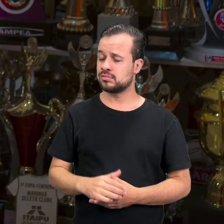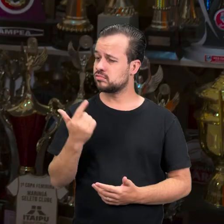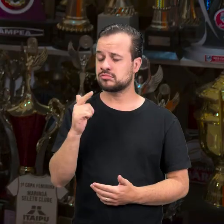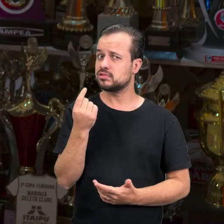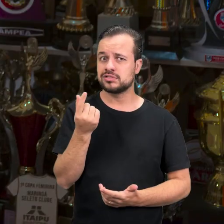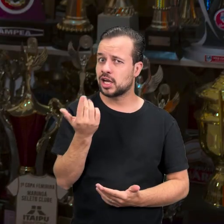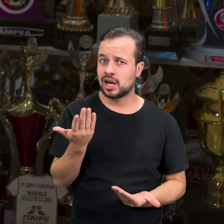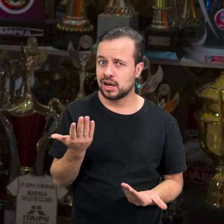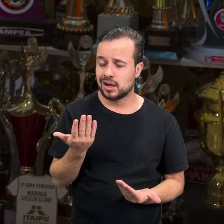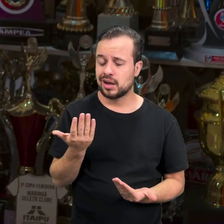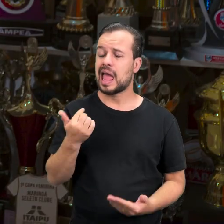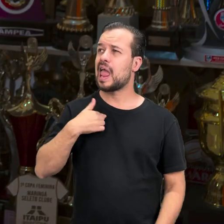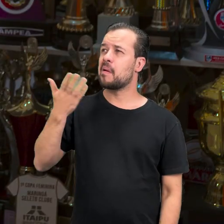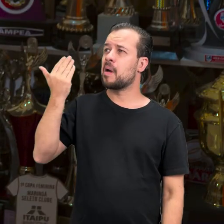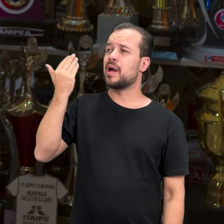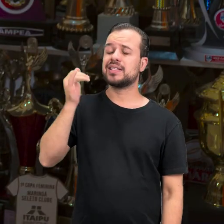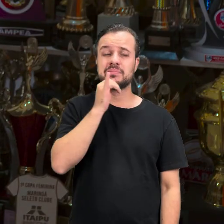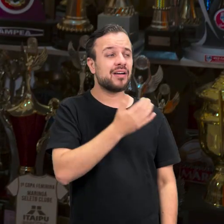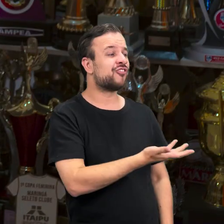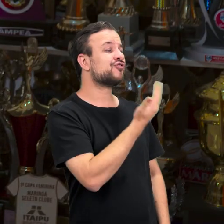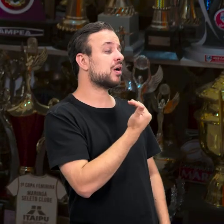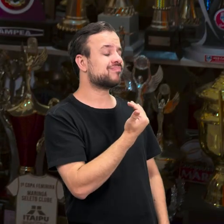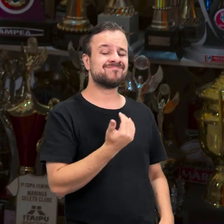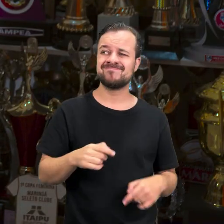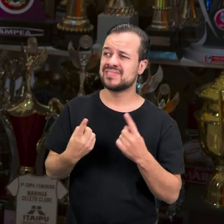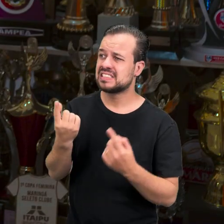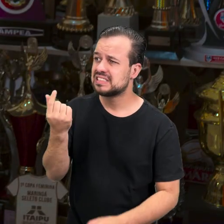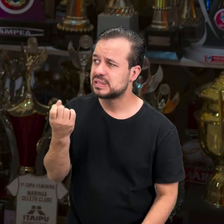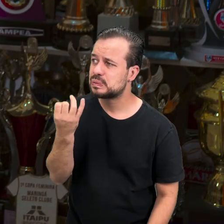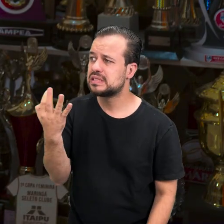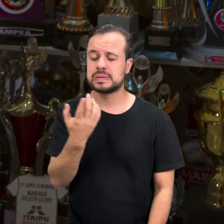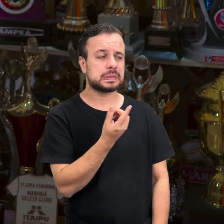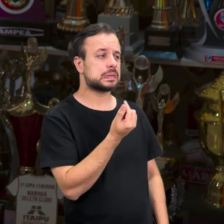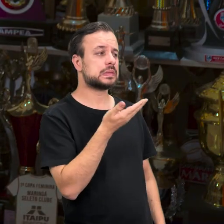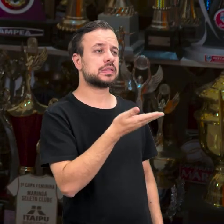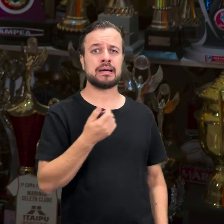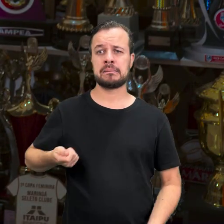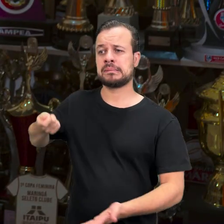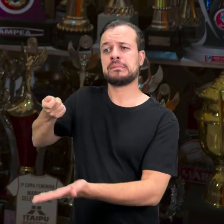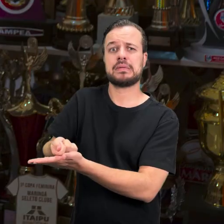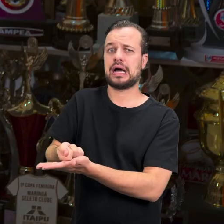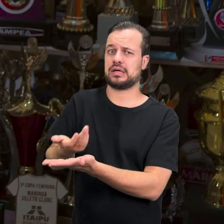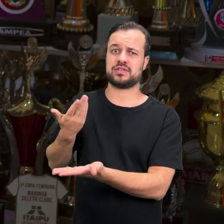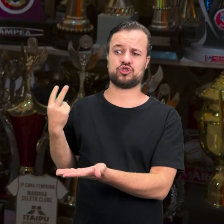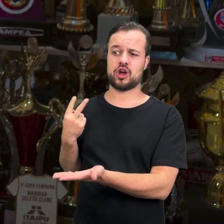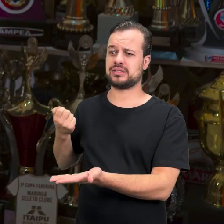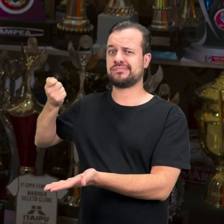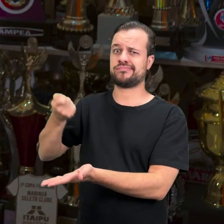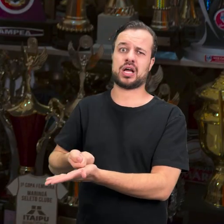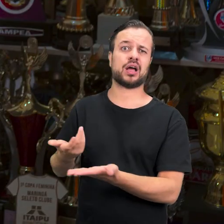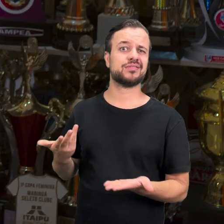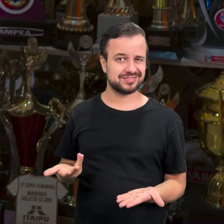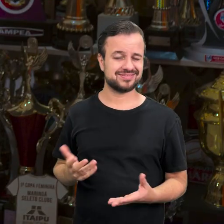uniforme. Antigamente, quando eu jogava, vamos jogar, mas o uniforme vai ficar tanto. A gente tinha que tirar do bolso, já não tinha, tirava do bolso para pagar o